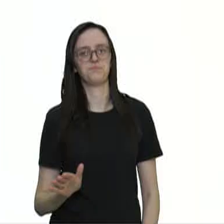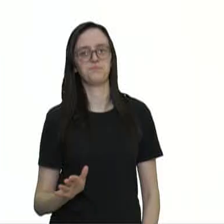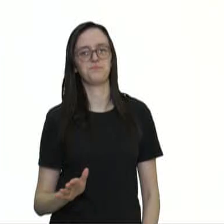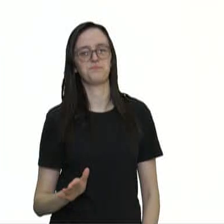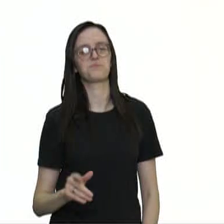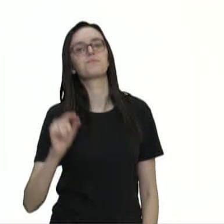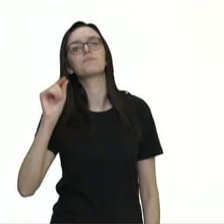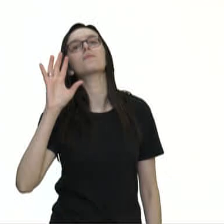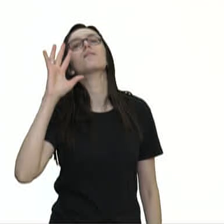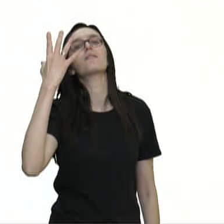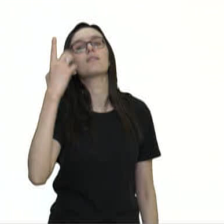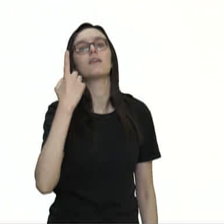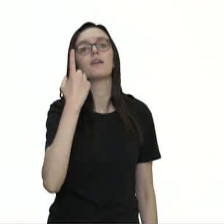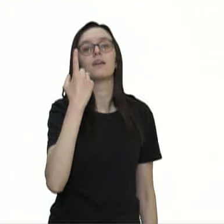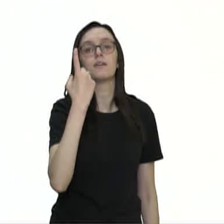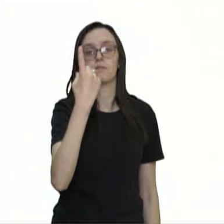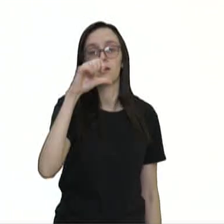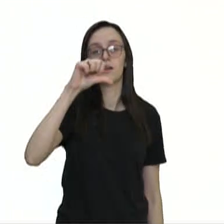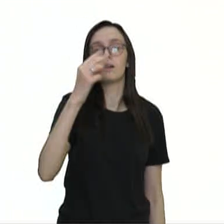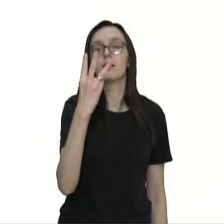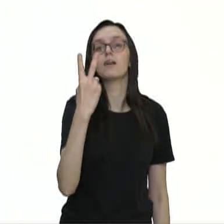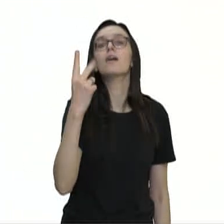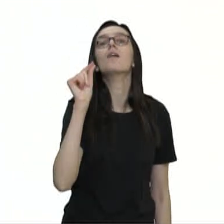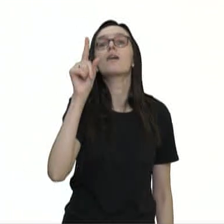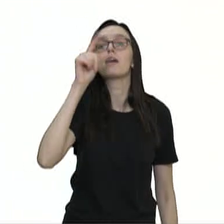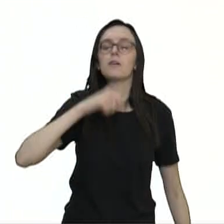que aconteceu em 32? A Revolução